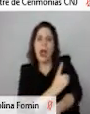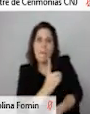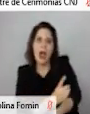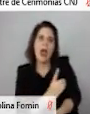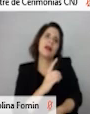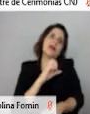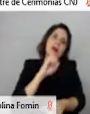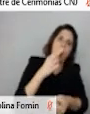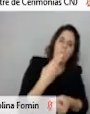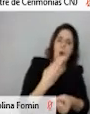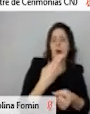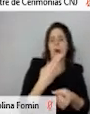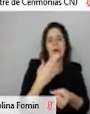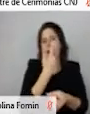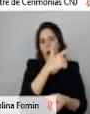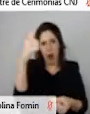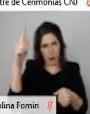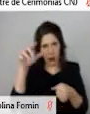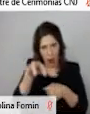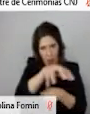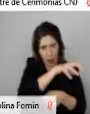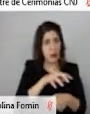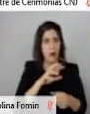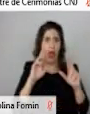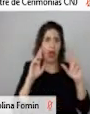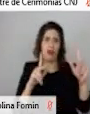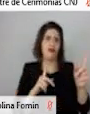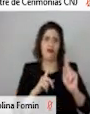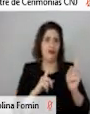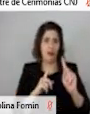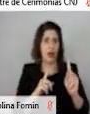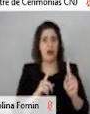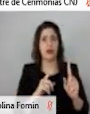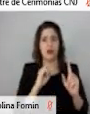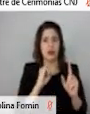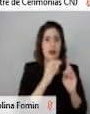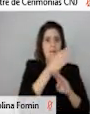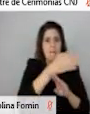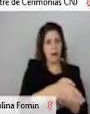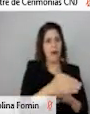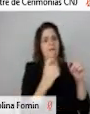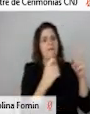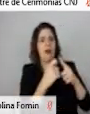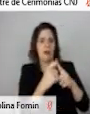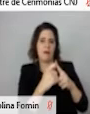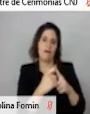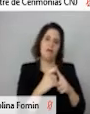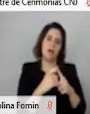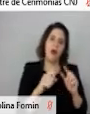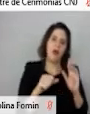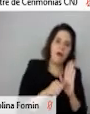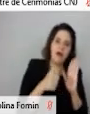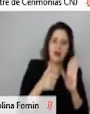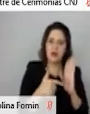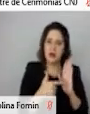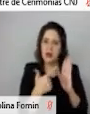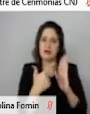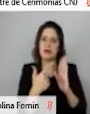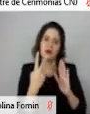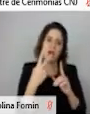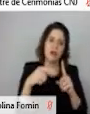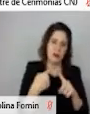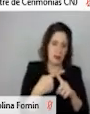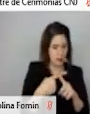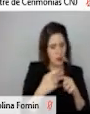é diferente de se planejar para ir ao médico pelo menos 1 ou 2 vezes por ano. O que muda com